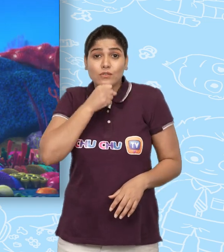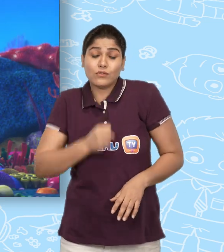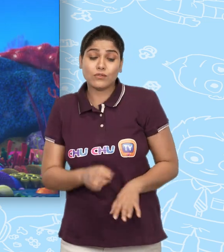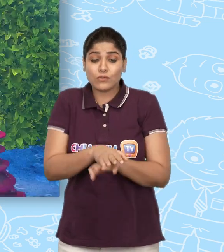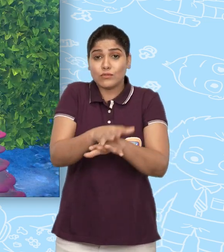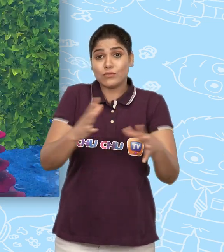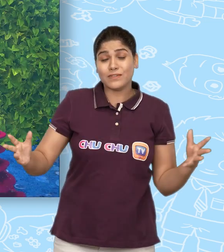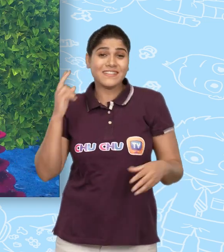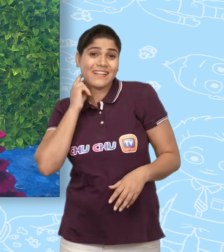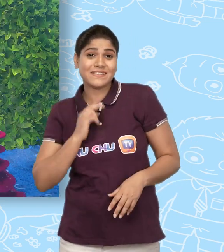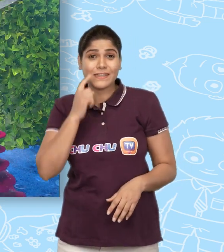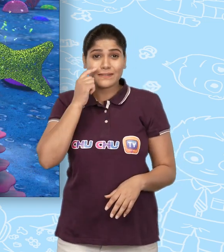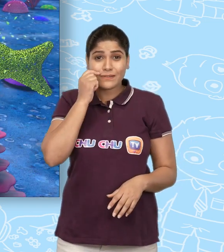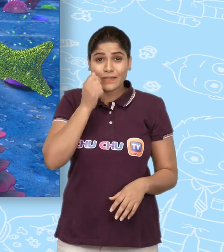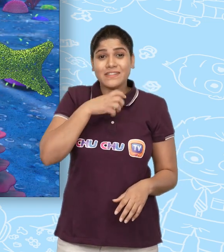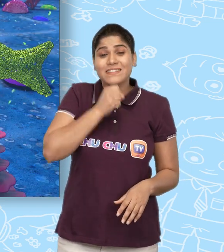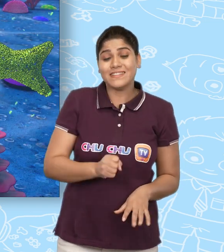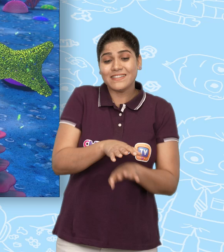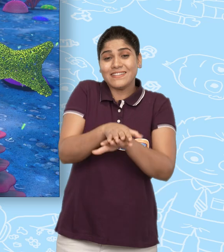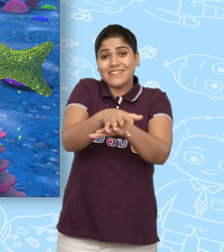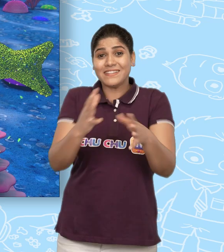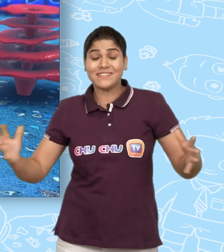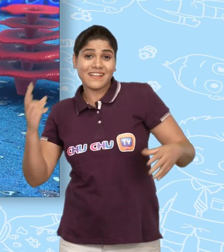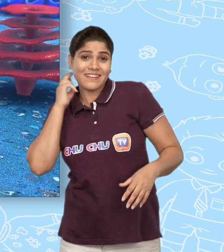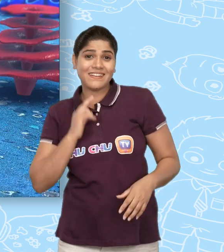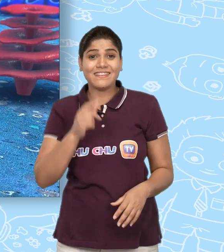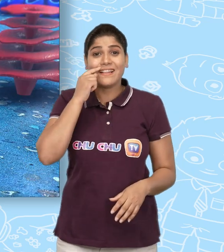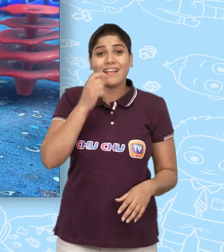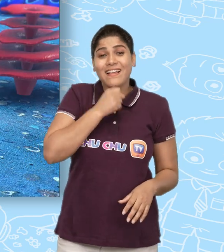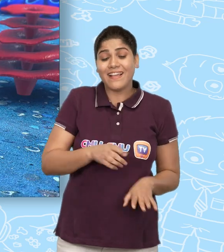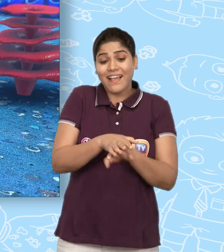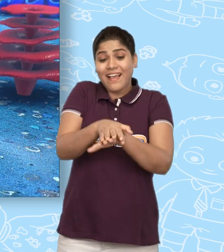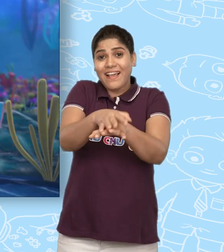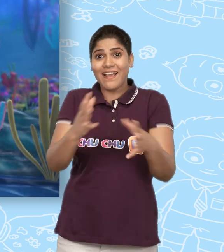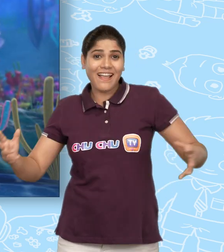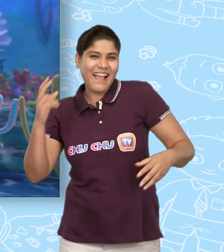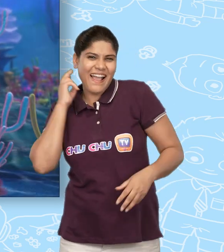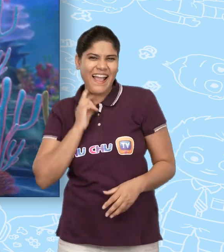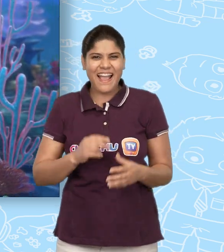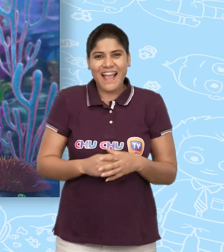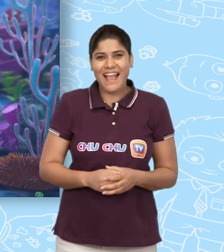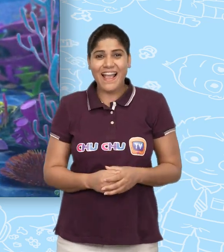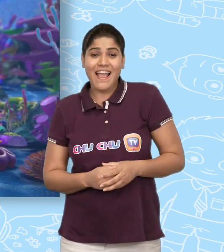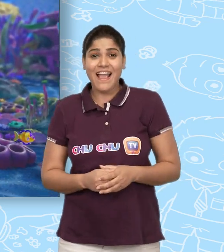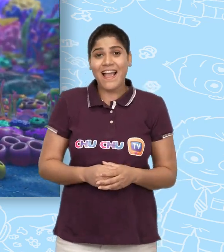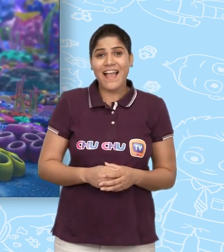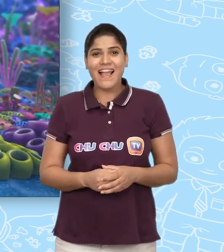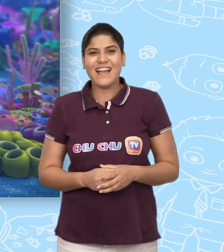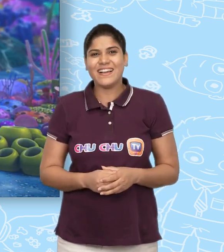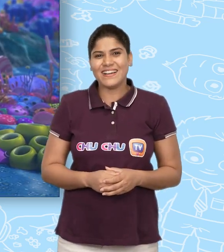do do do do, daddy shark do do do do do do, daddy shark do do do do do do, daddy shark.